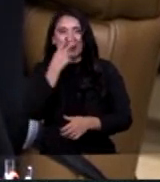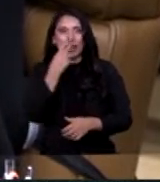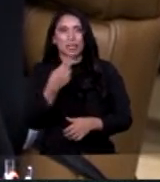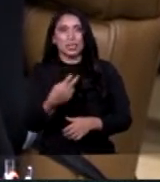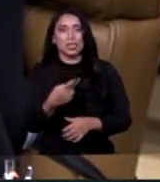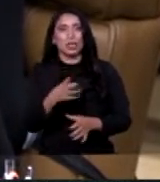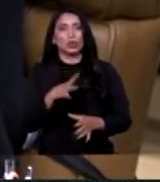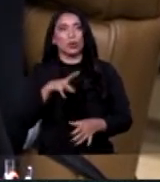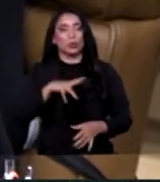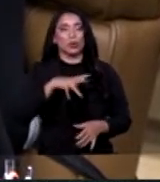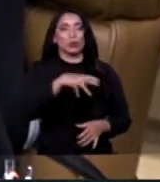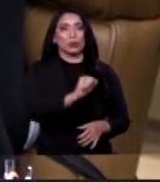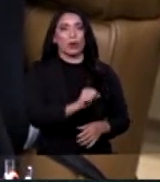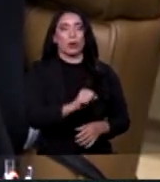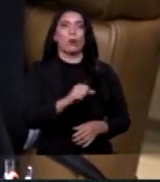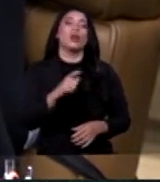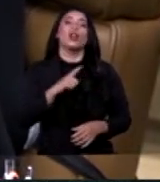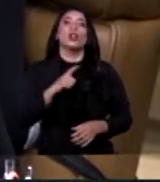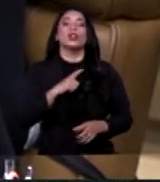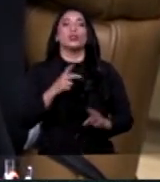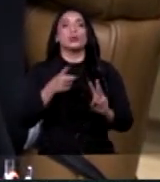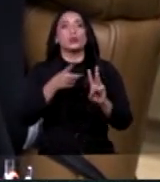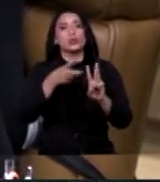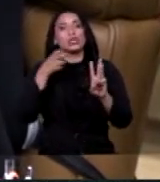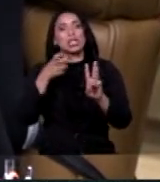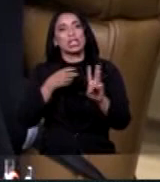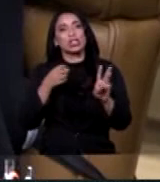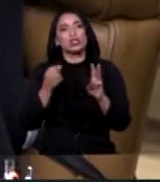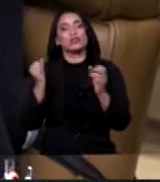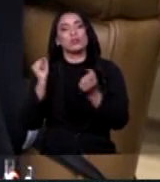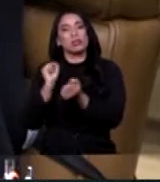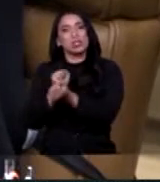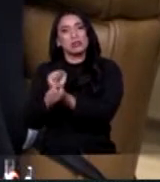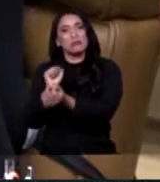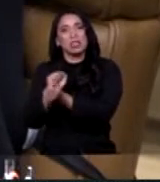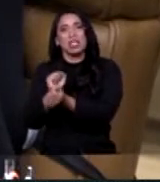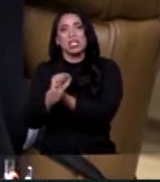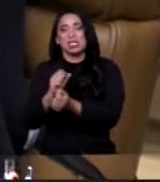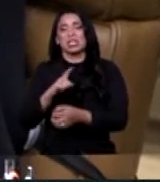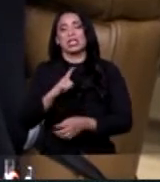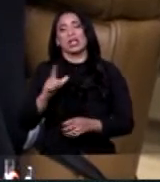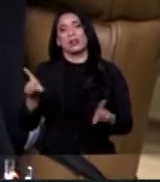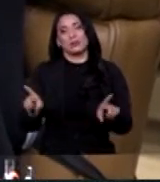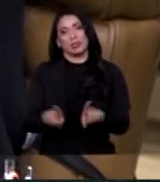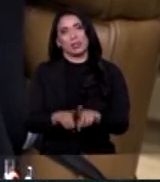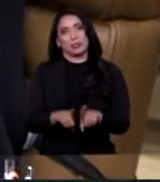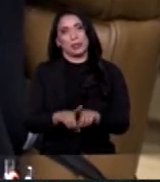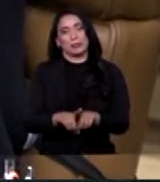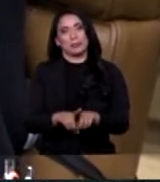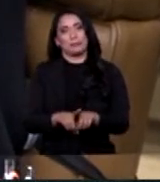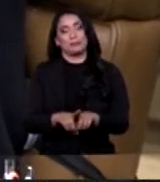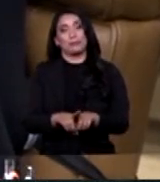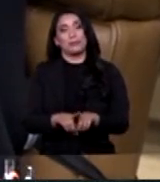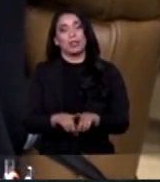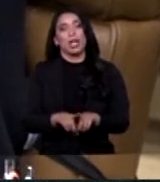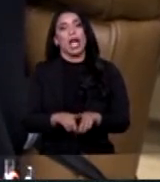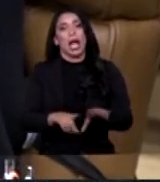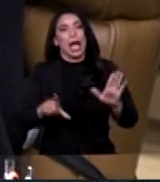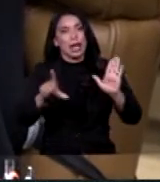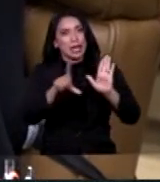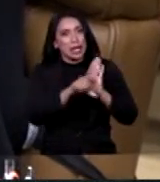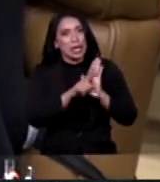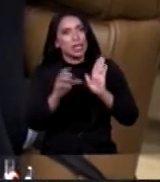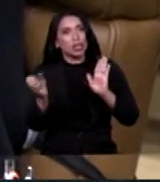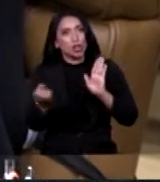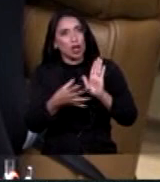indenizações, além de manter aquilo que faz parte do que nós votamos na Câmara, que são outros condicionantes que vieram